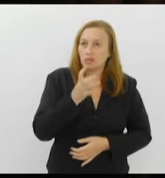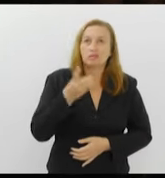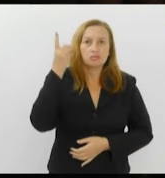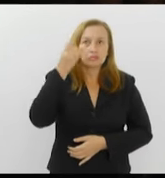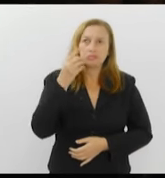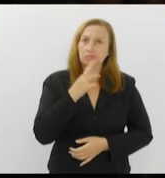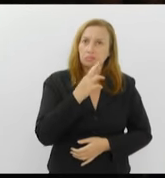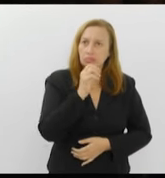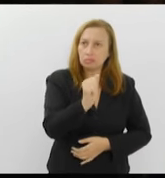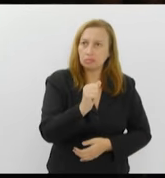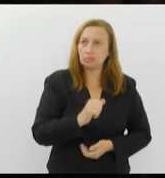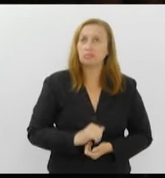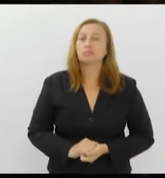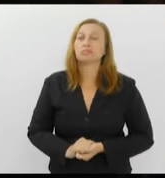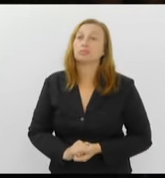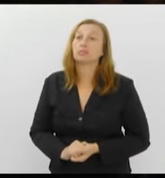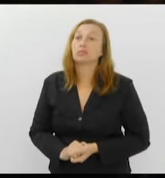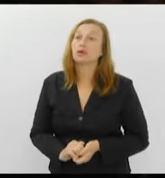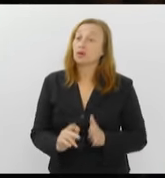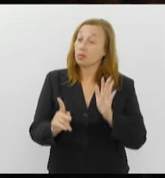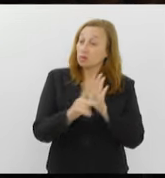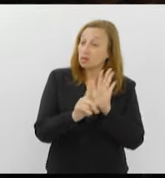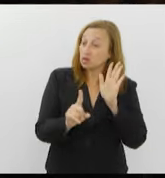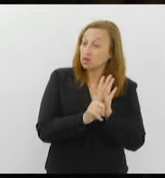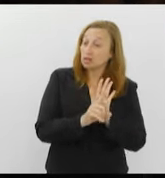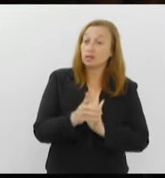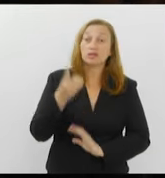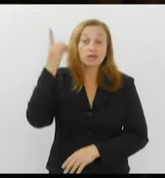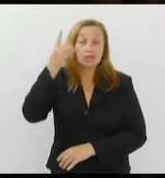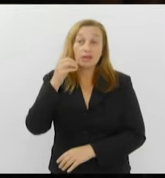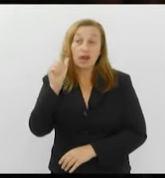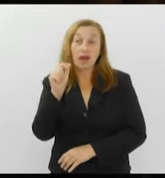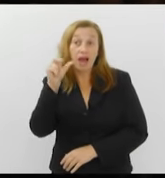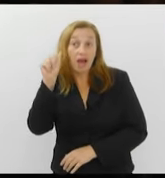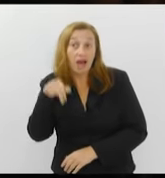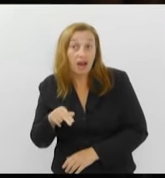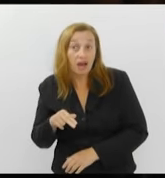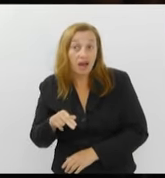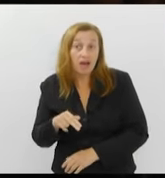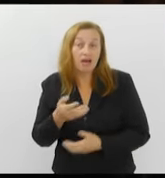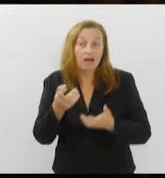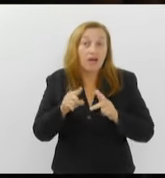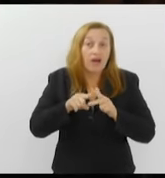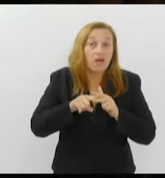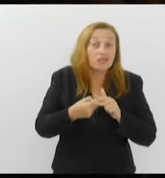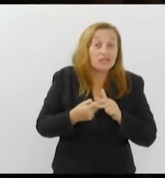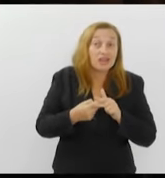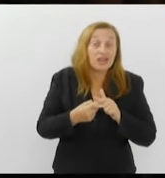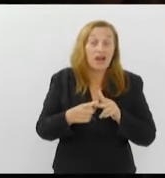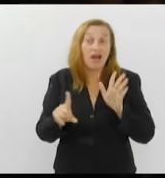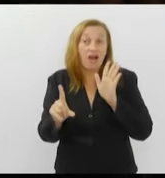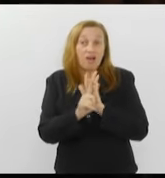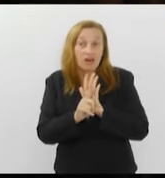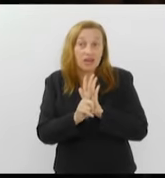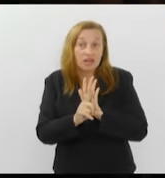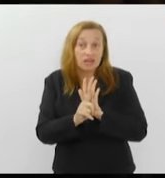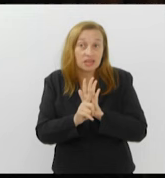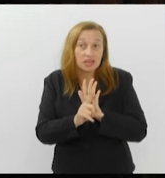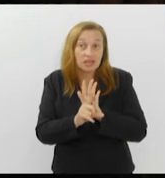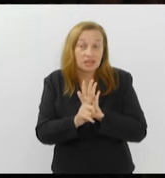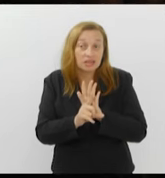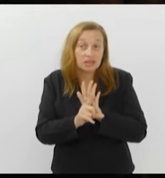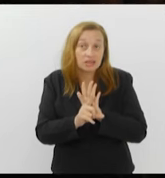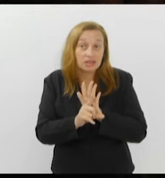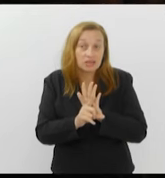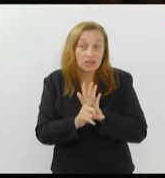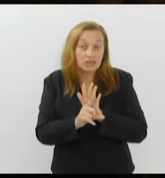Rodrigo Amorim. O projeto de lei do deputado Alan Lopes busca alterar a lei que rege